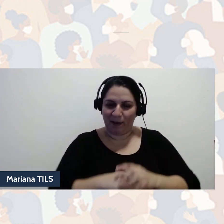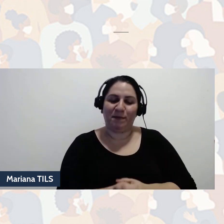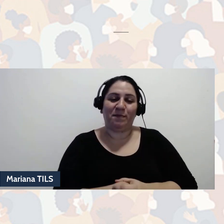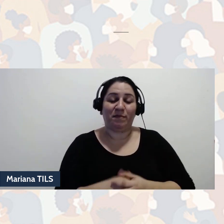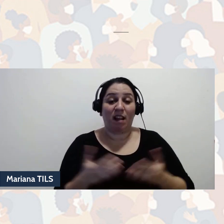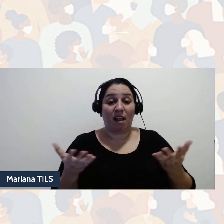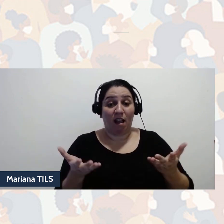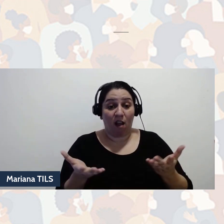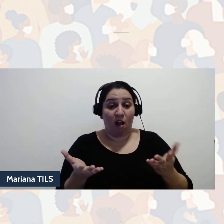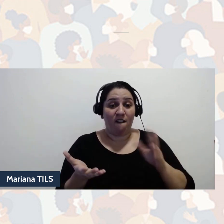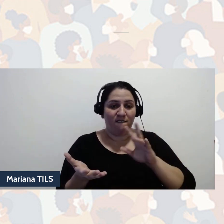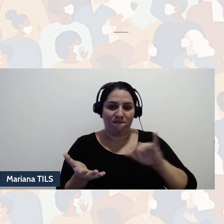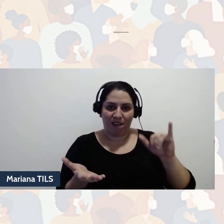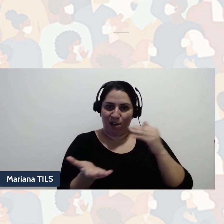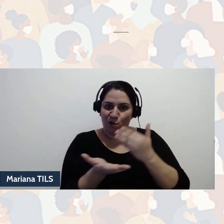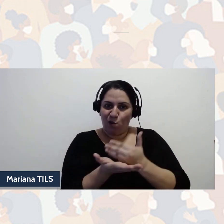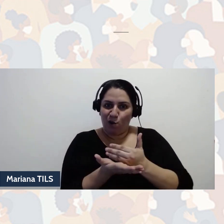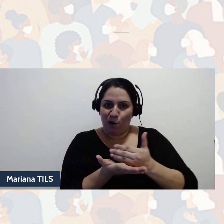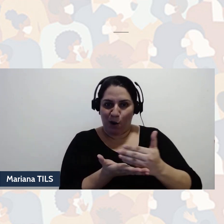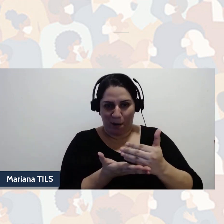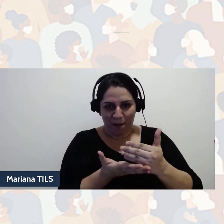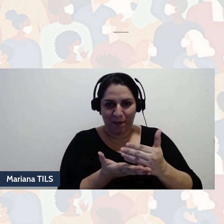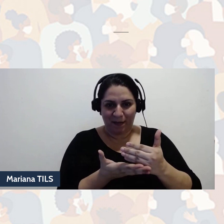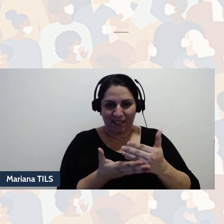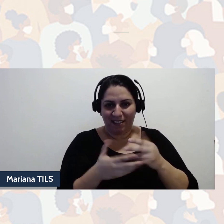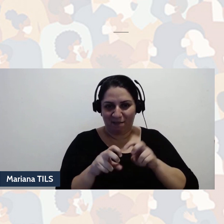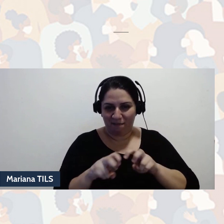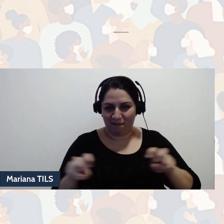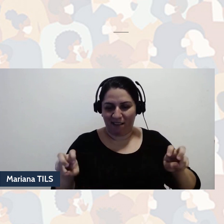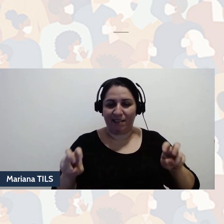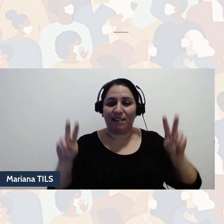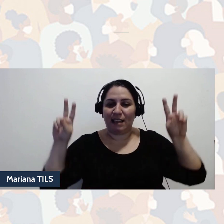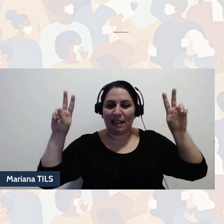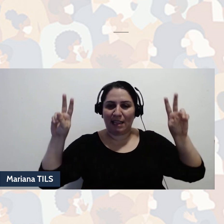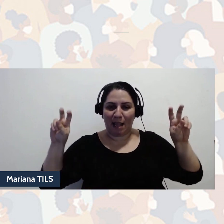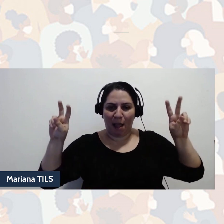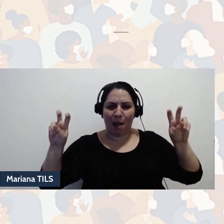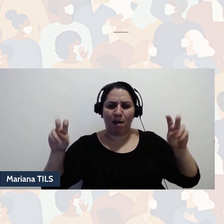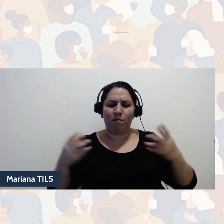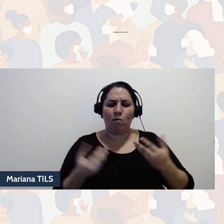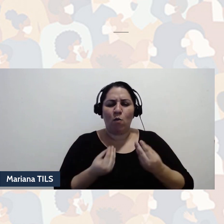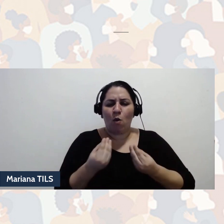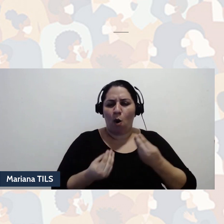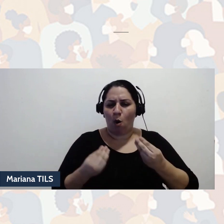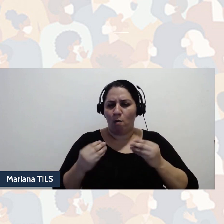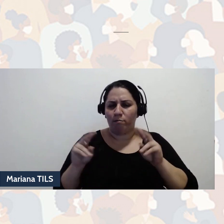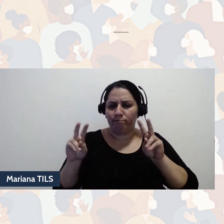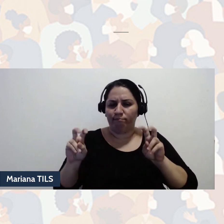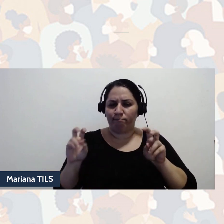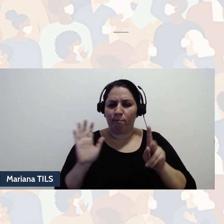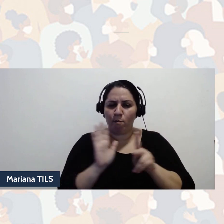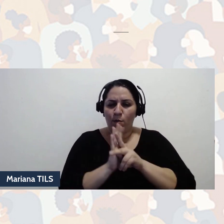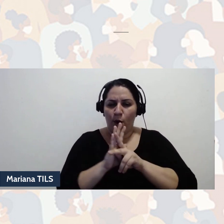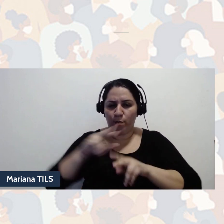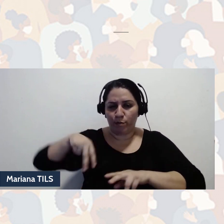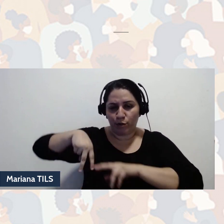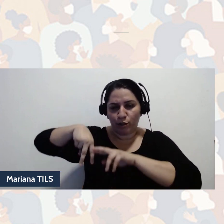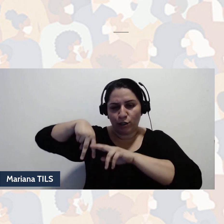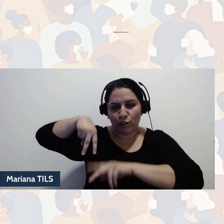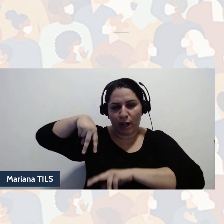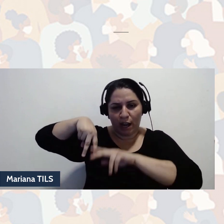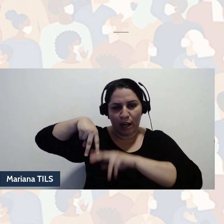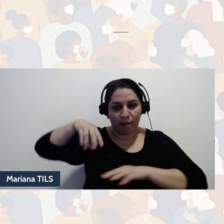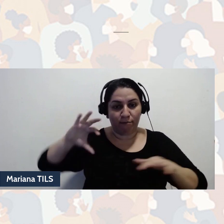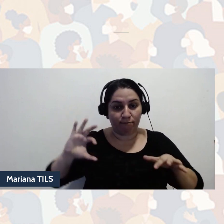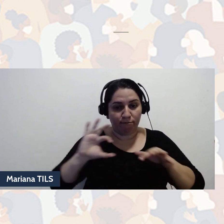gente possa começar essa mesa, que está intitulada Questões de Gênero em Tempos Pandêmicos,